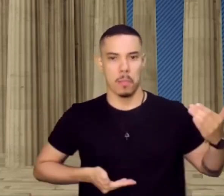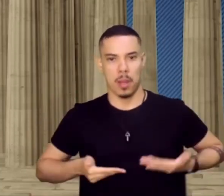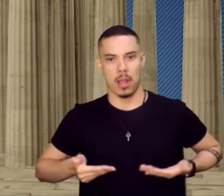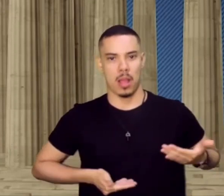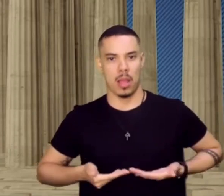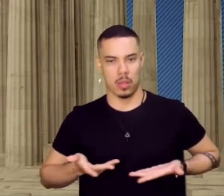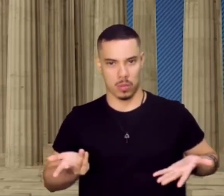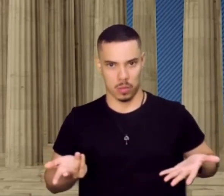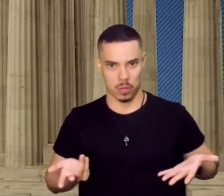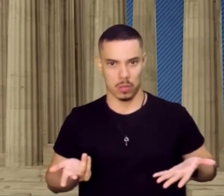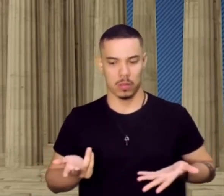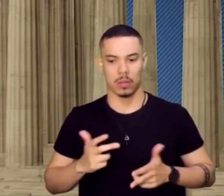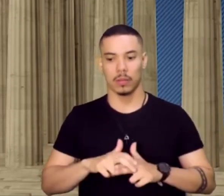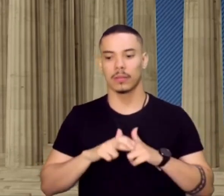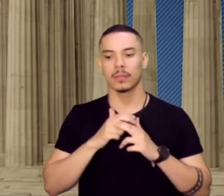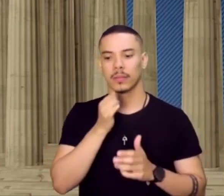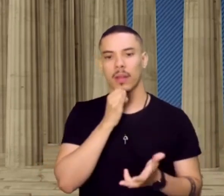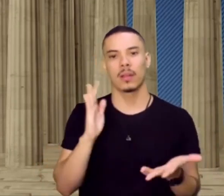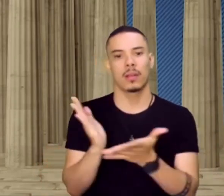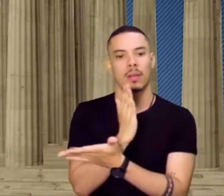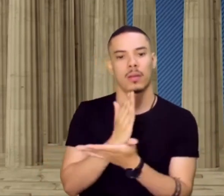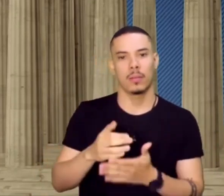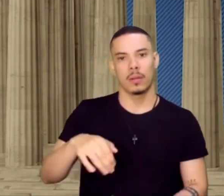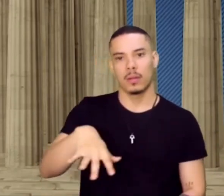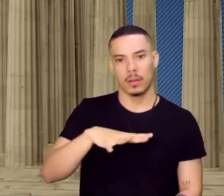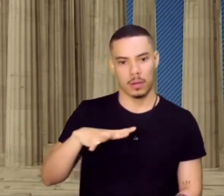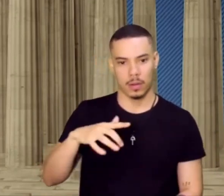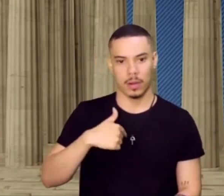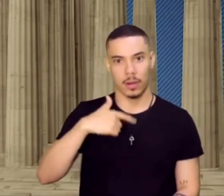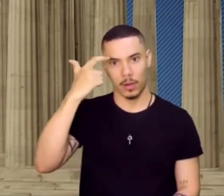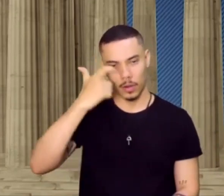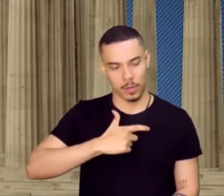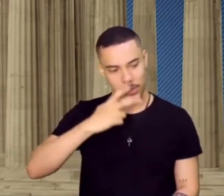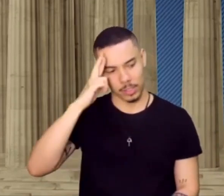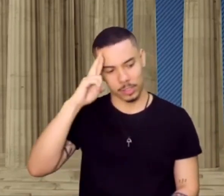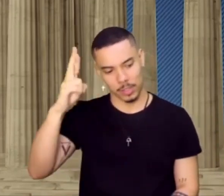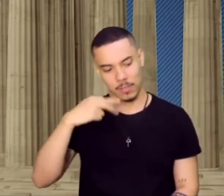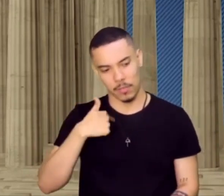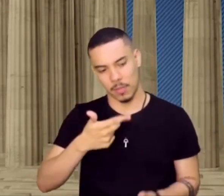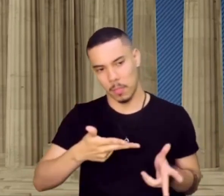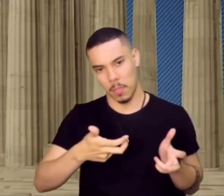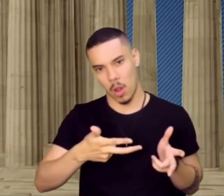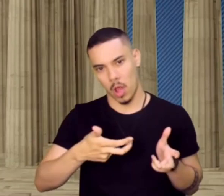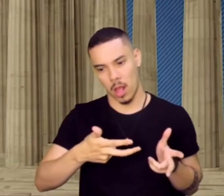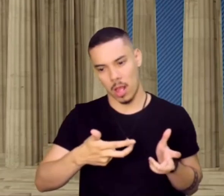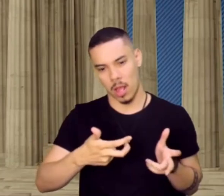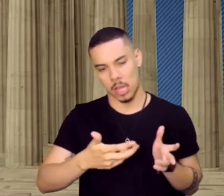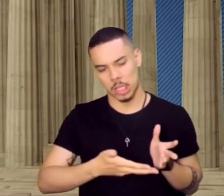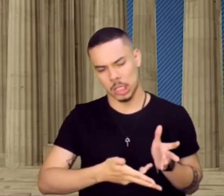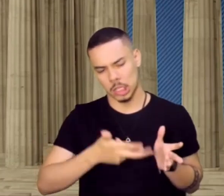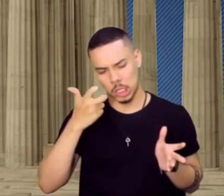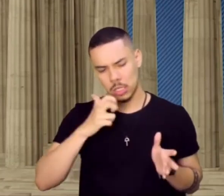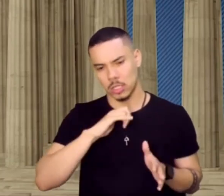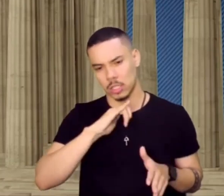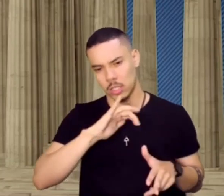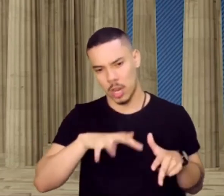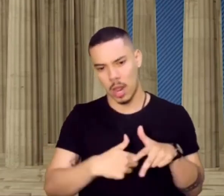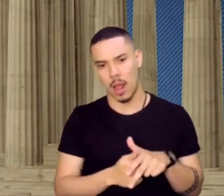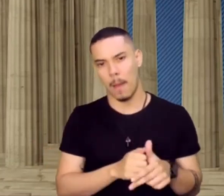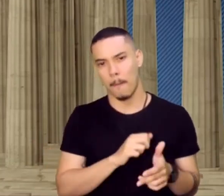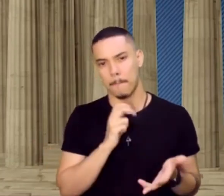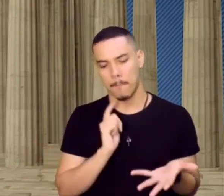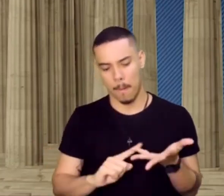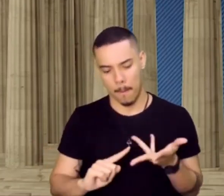empregado. E em algumas situações o patrão ele quer explorar de certa forma o empregado. Quer tirar o máximo daquele salário que ele está